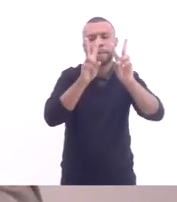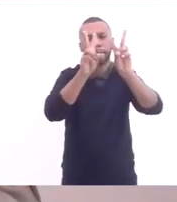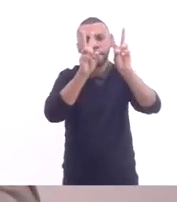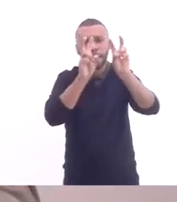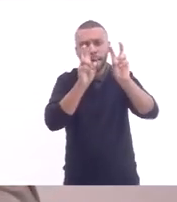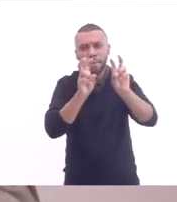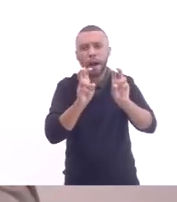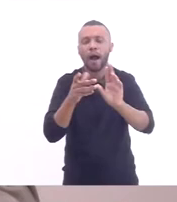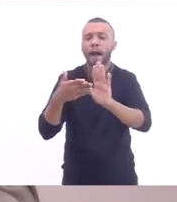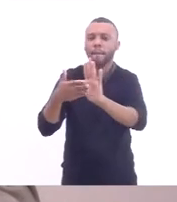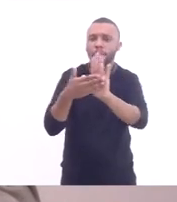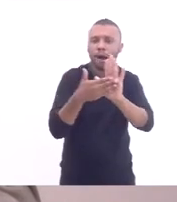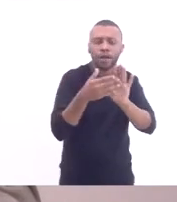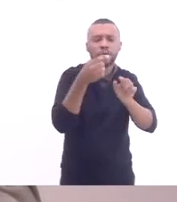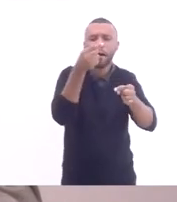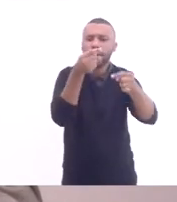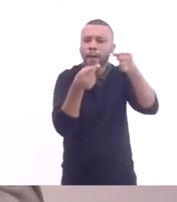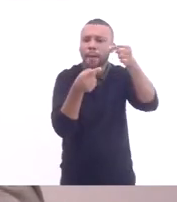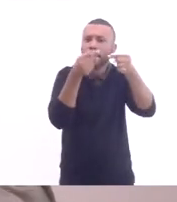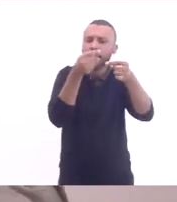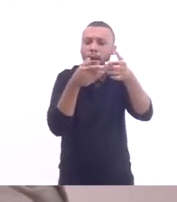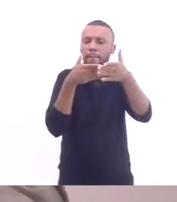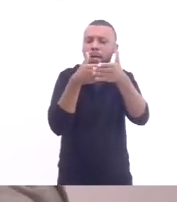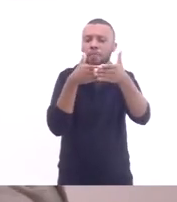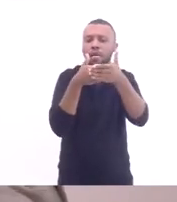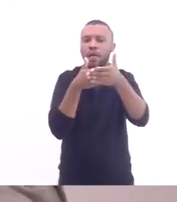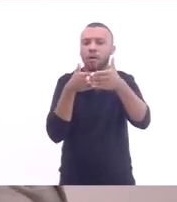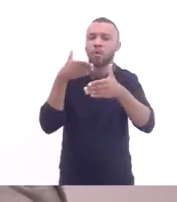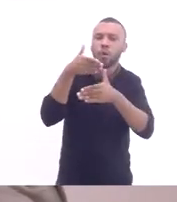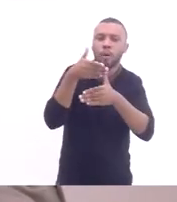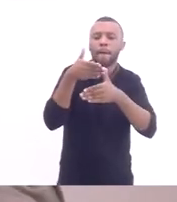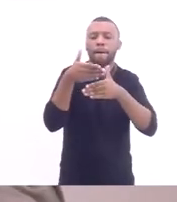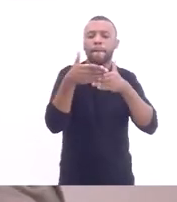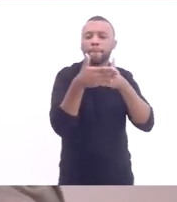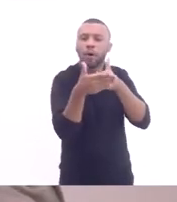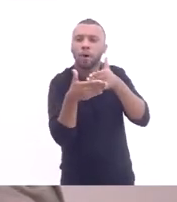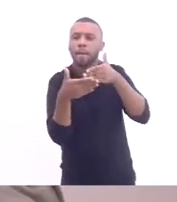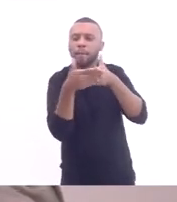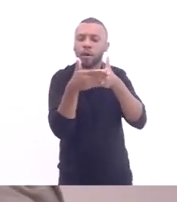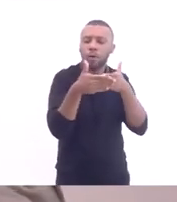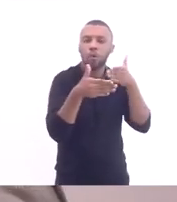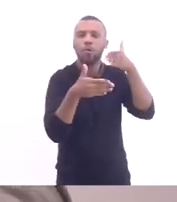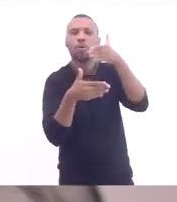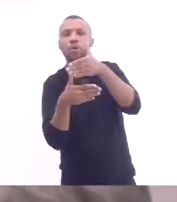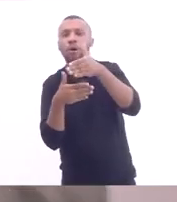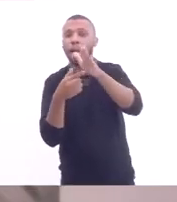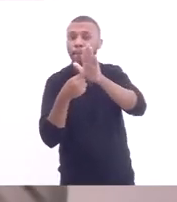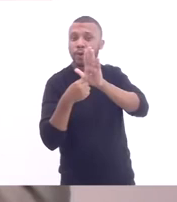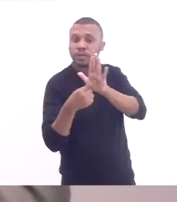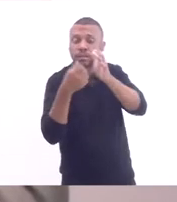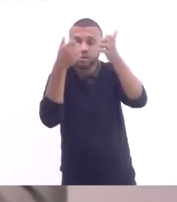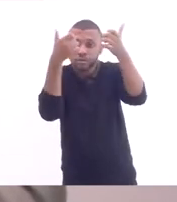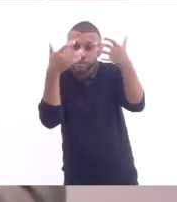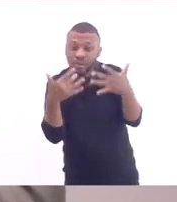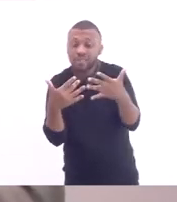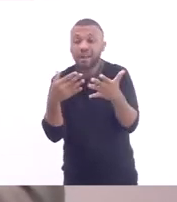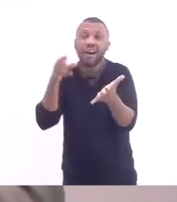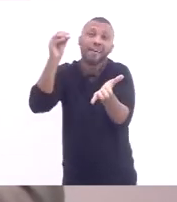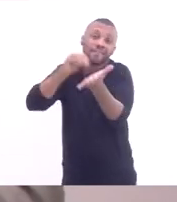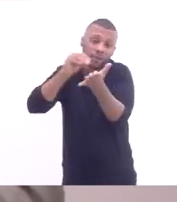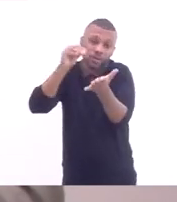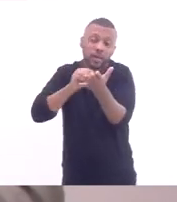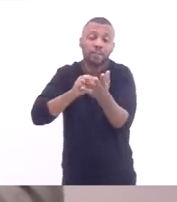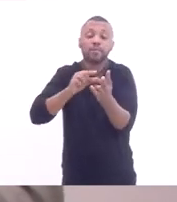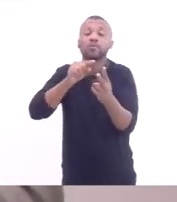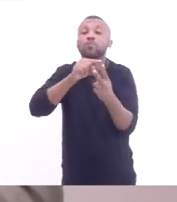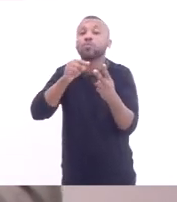e fomos ultrapassando todas as barreiras, mostrando a necessidade de fazer do jeito que tínhamos feito. Ficaram dois pontos pendentes, que por